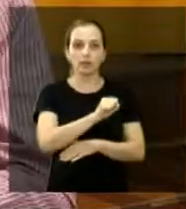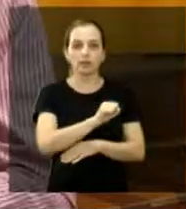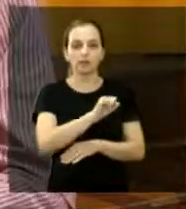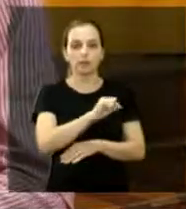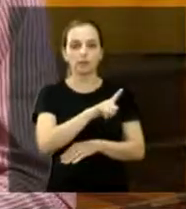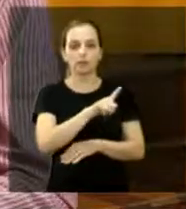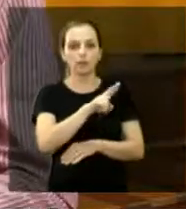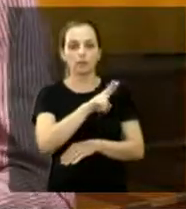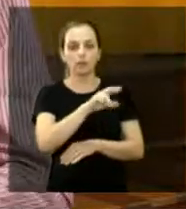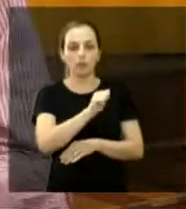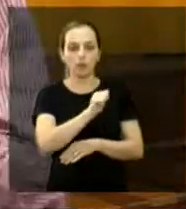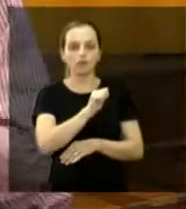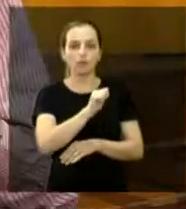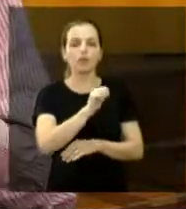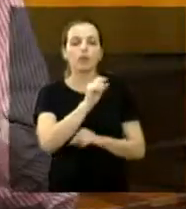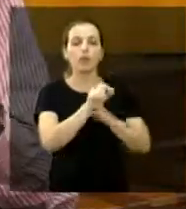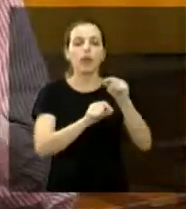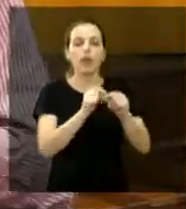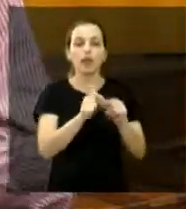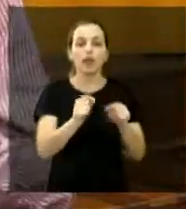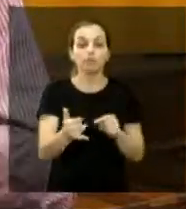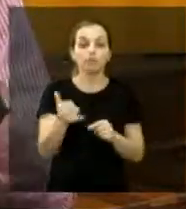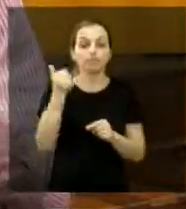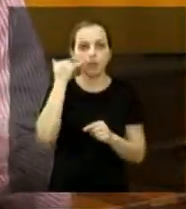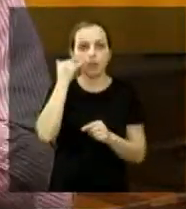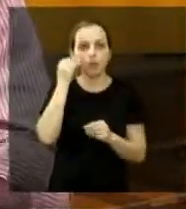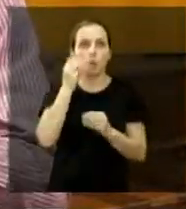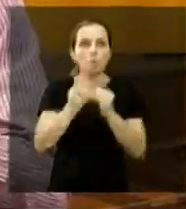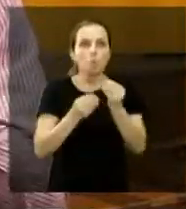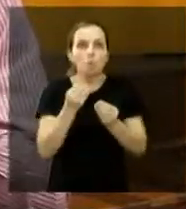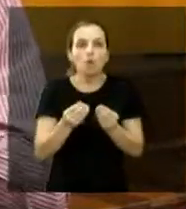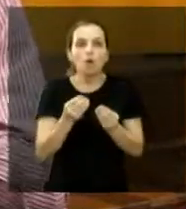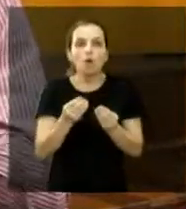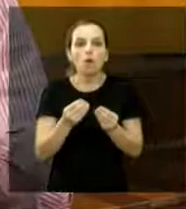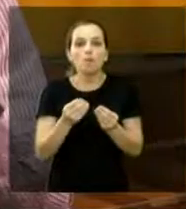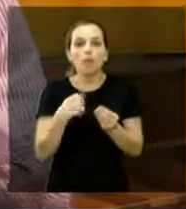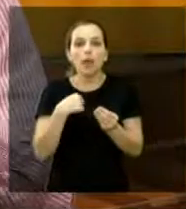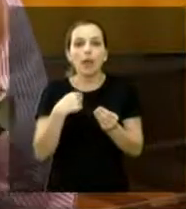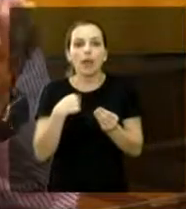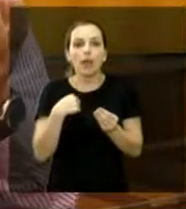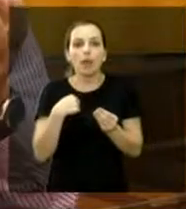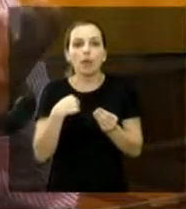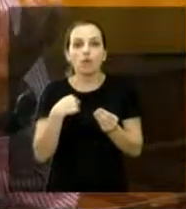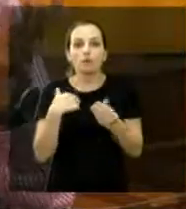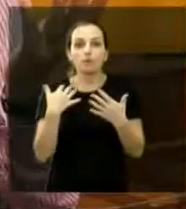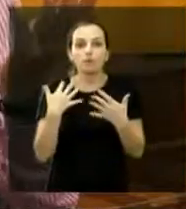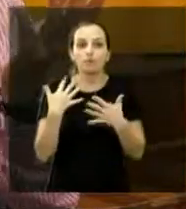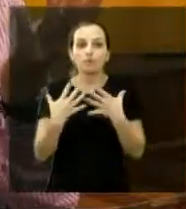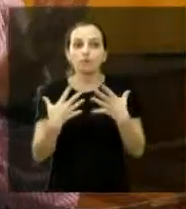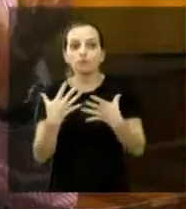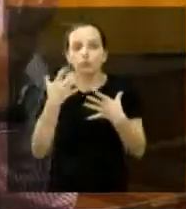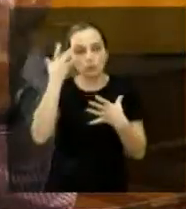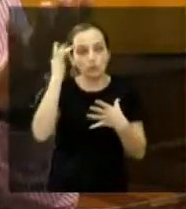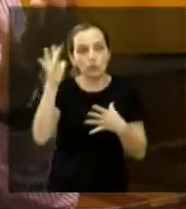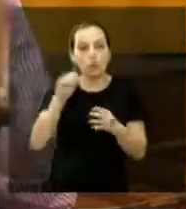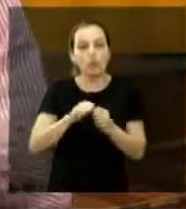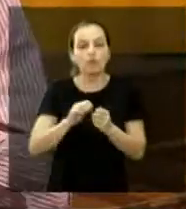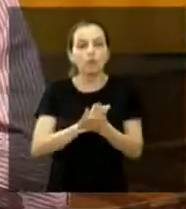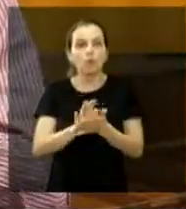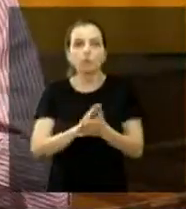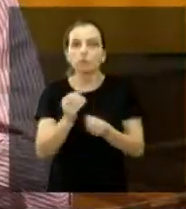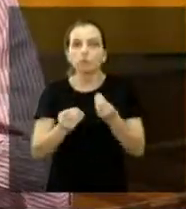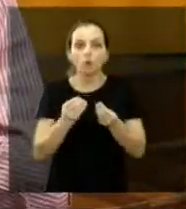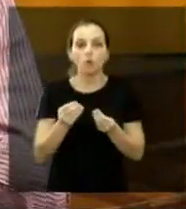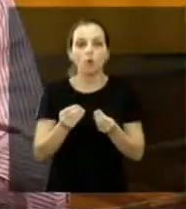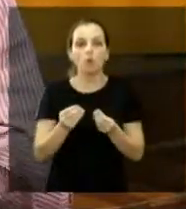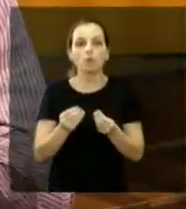diretores da gravadora, ligou para mim desesperado. Zé Roberto, eu estou perdido. Eu falei, explica, conta, o que